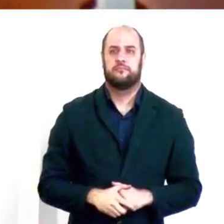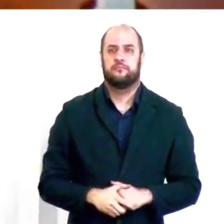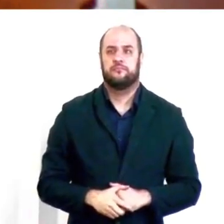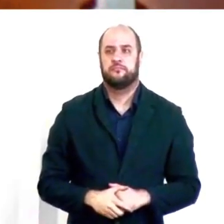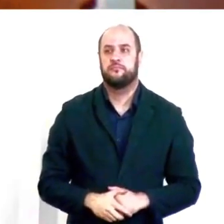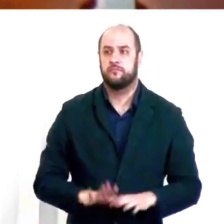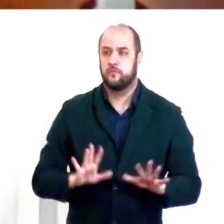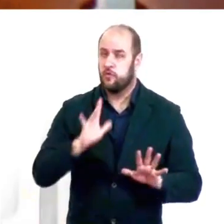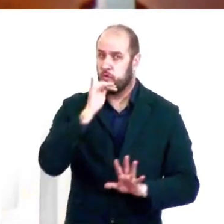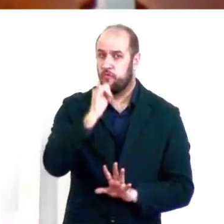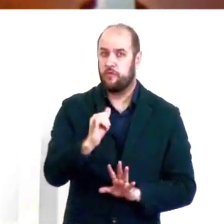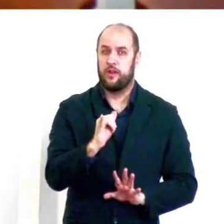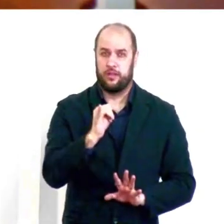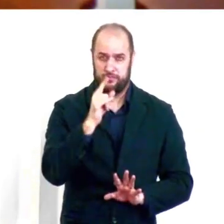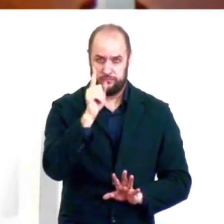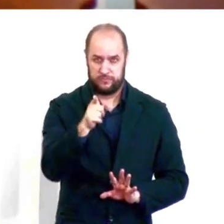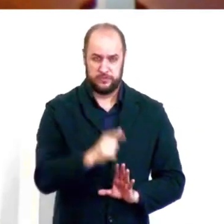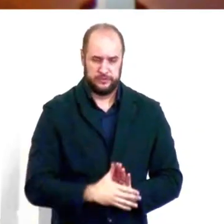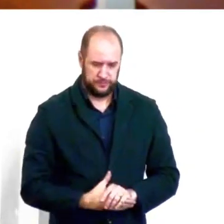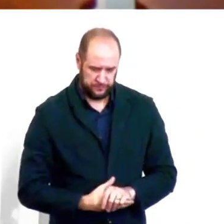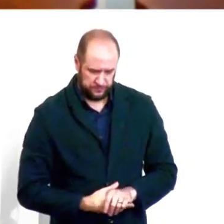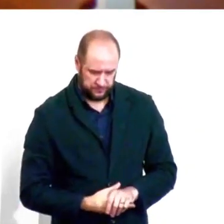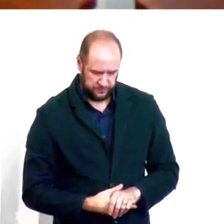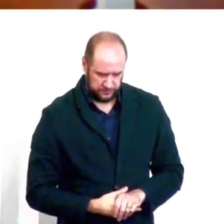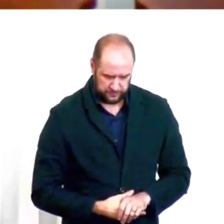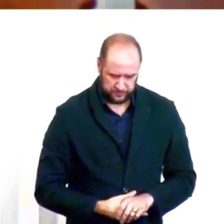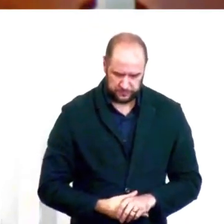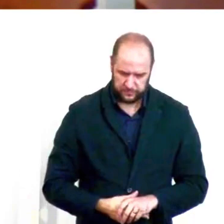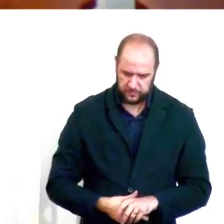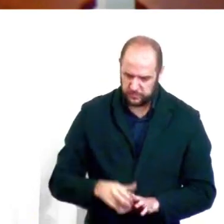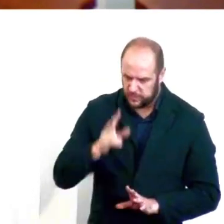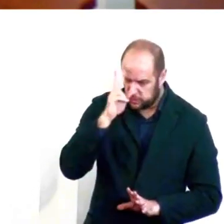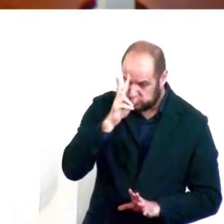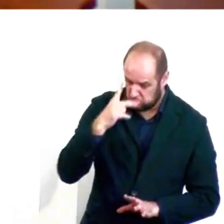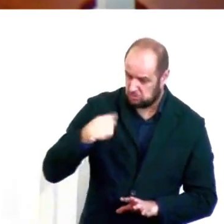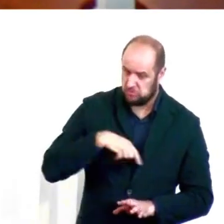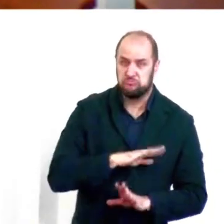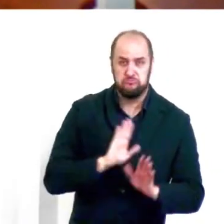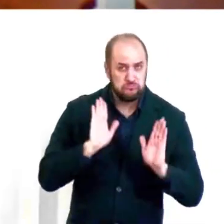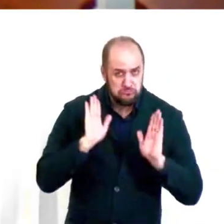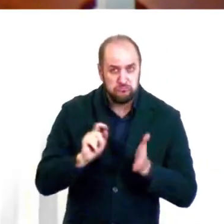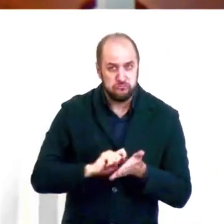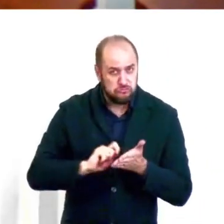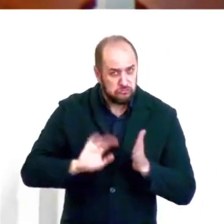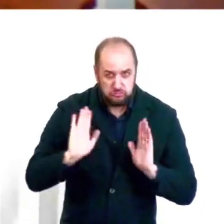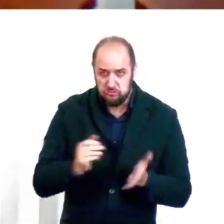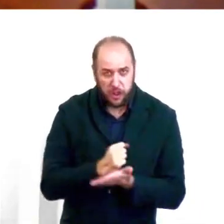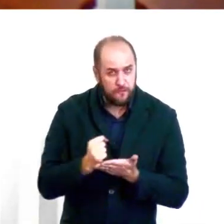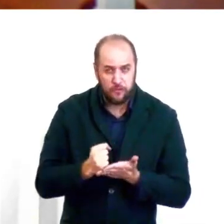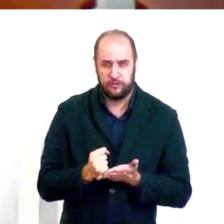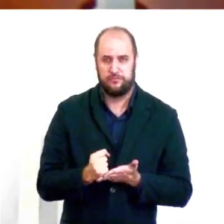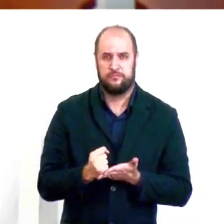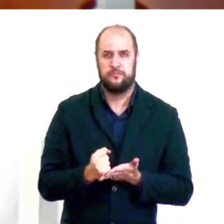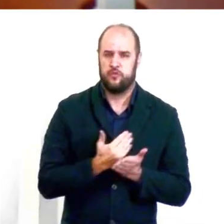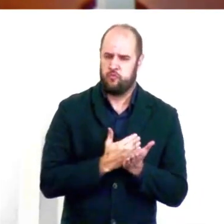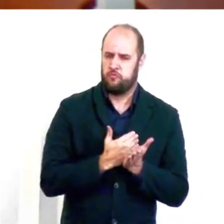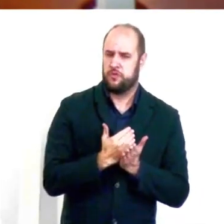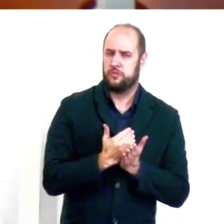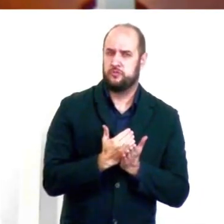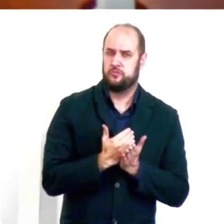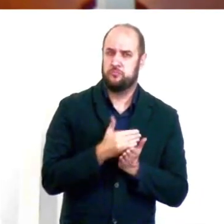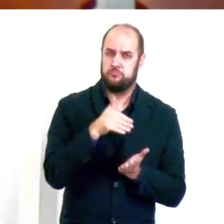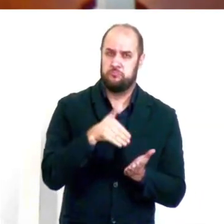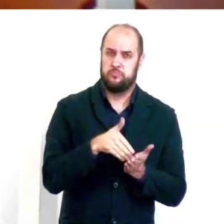Mas eu quero dizer uma coisa para você. A nossa história já está escrita. O início, o meio e o